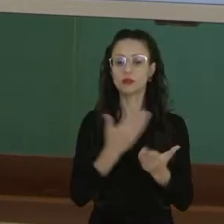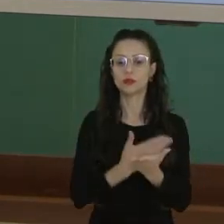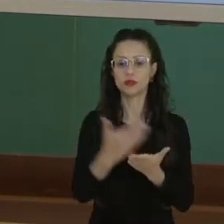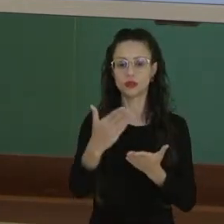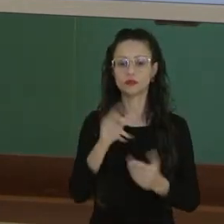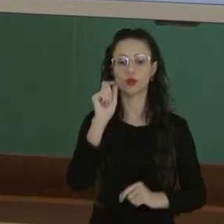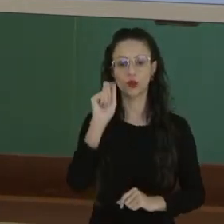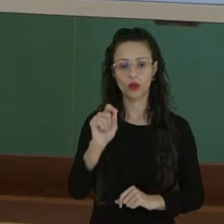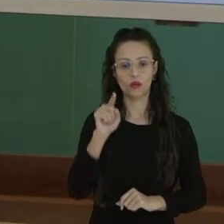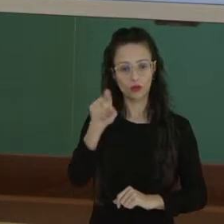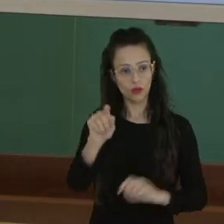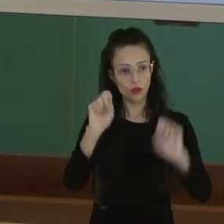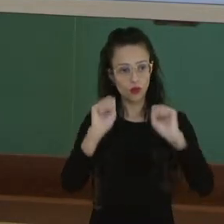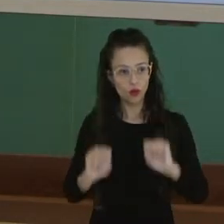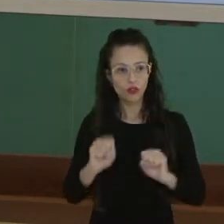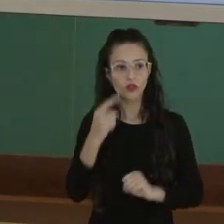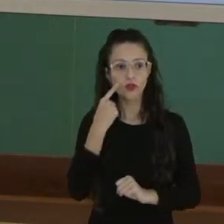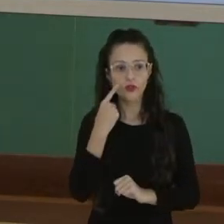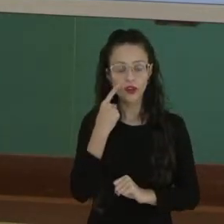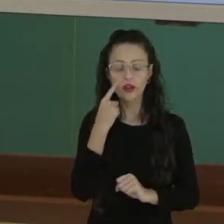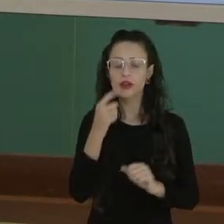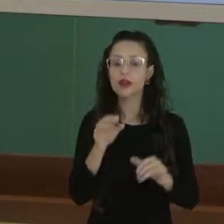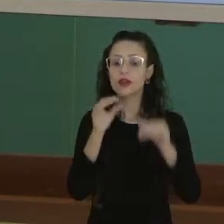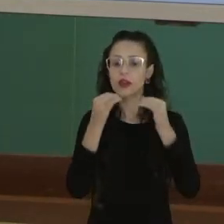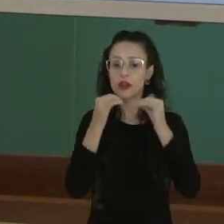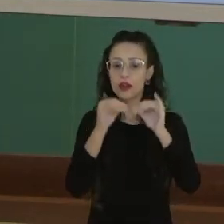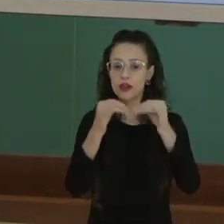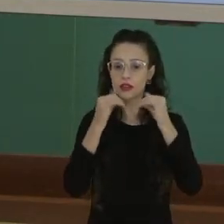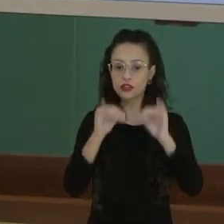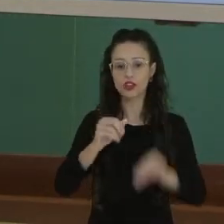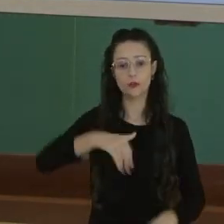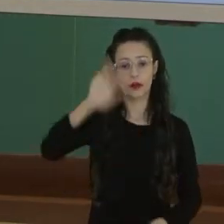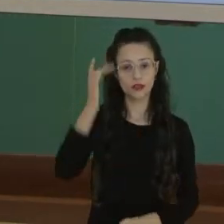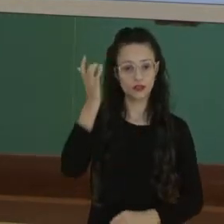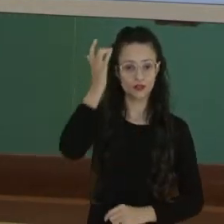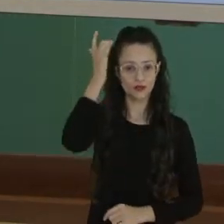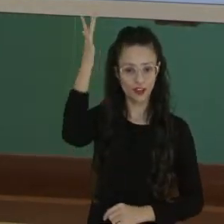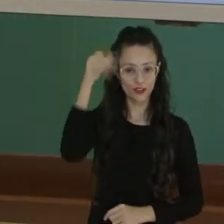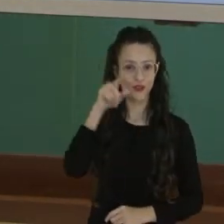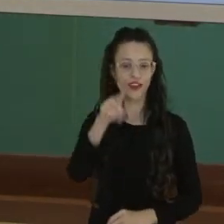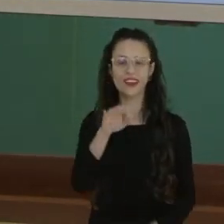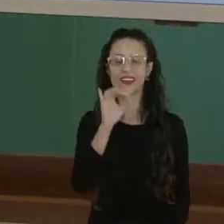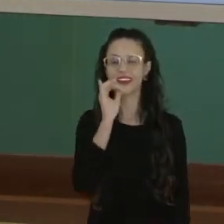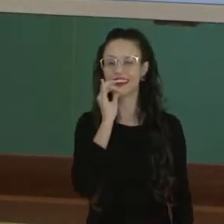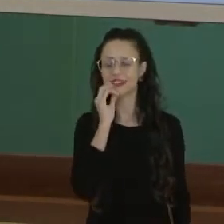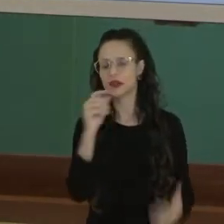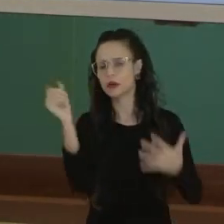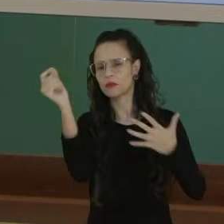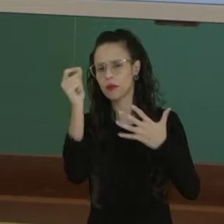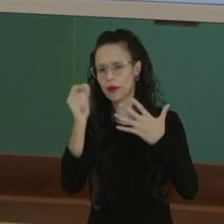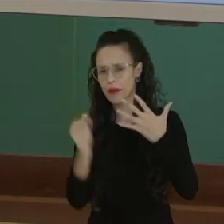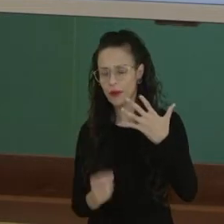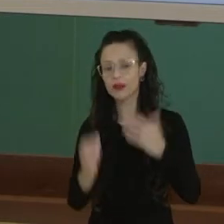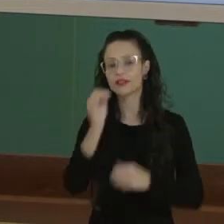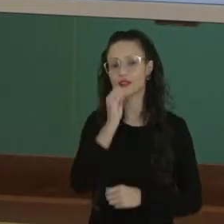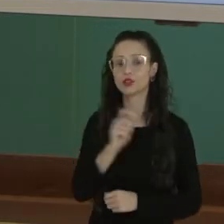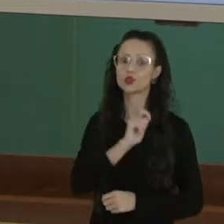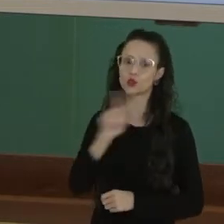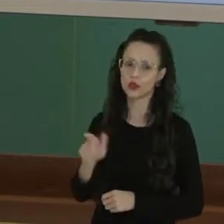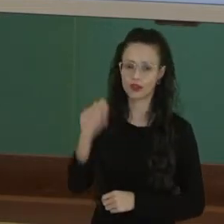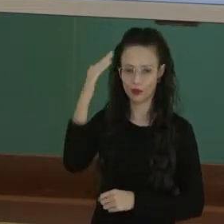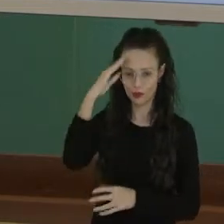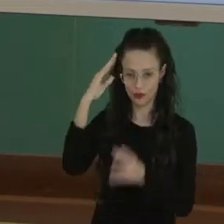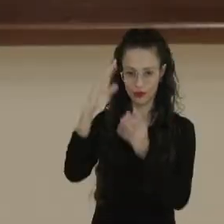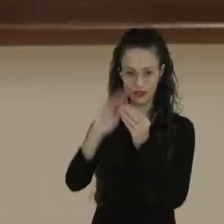como vocês podem dizer, né, vocês podem perceber que é muito mais fácil você exemplificar energia do que compreender. Quer